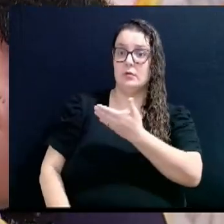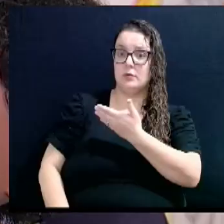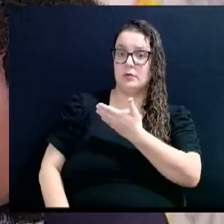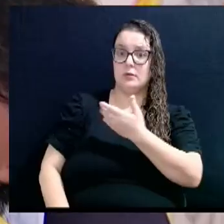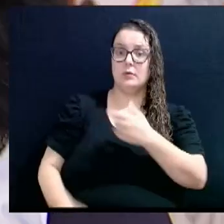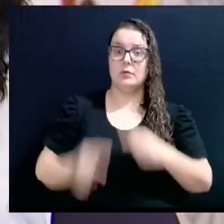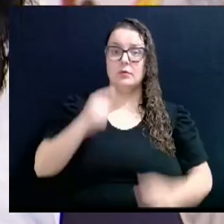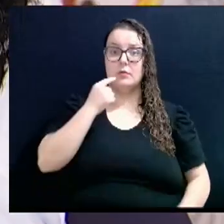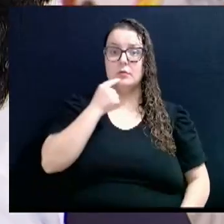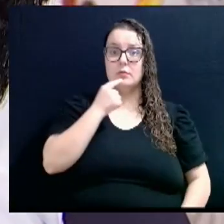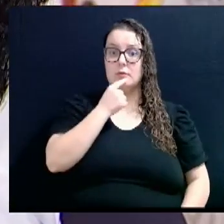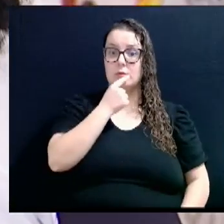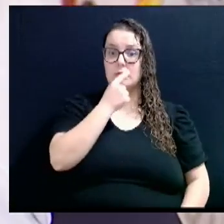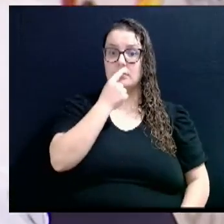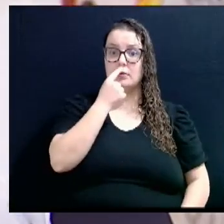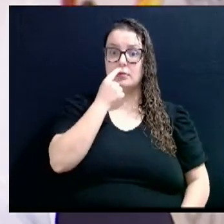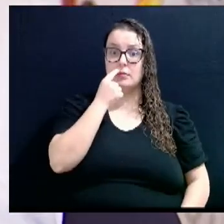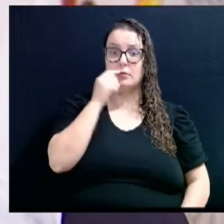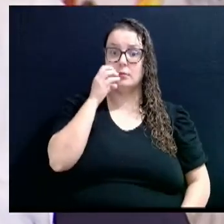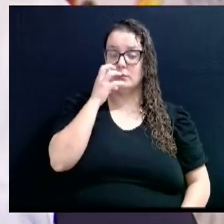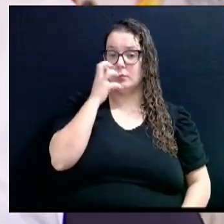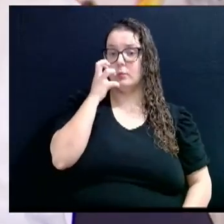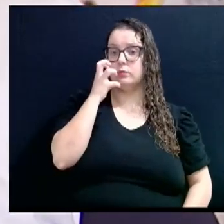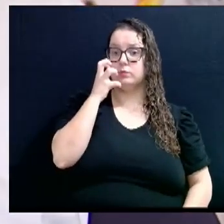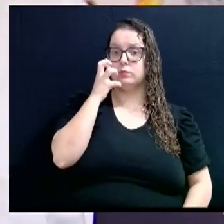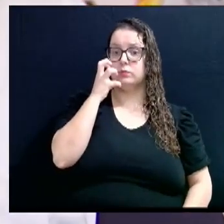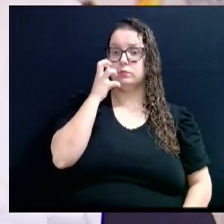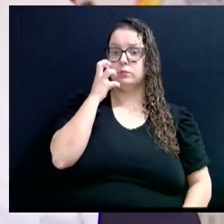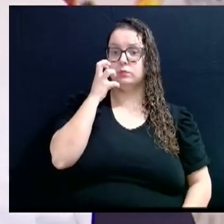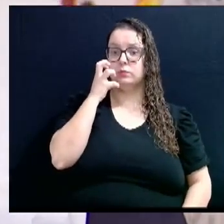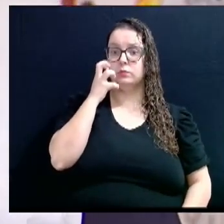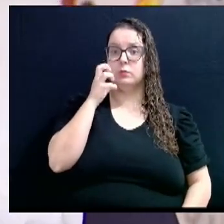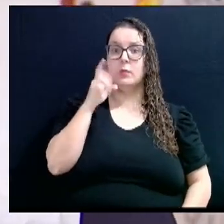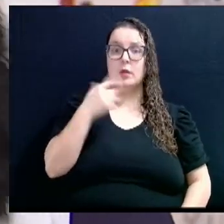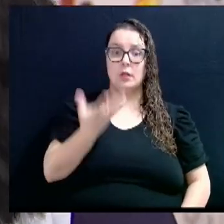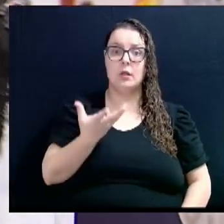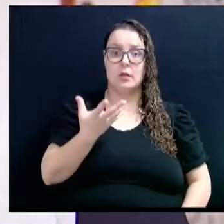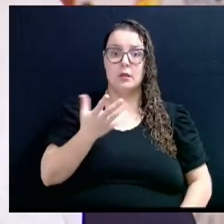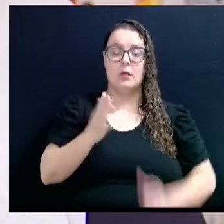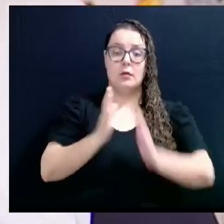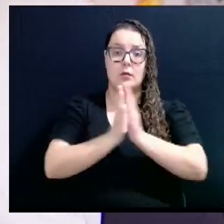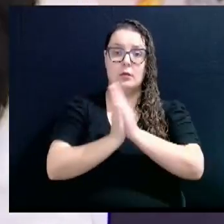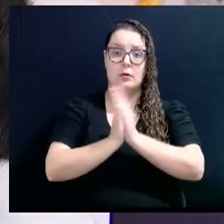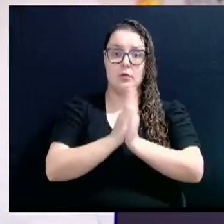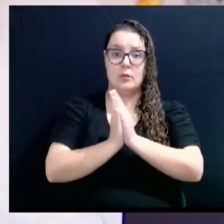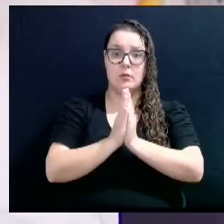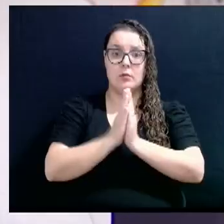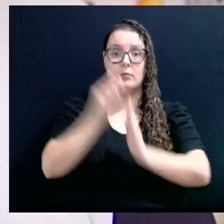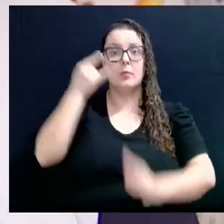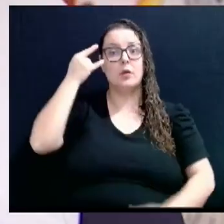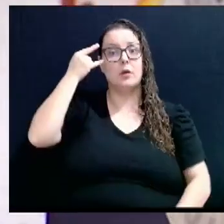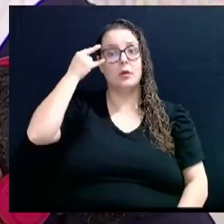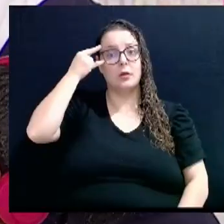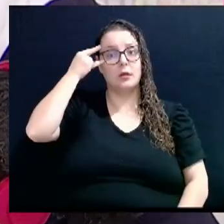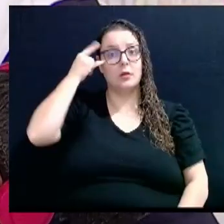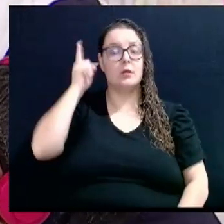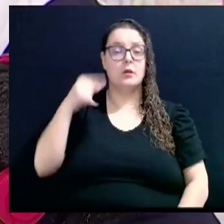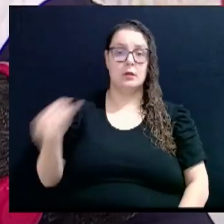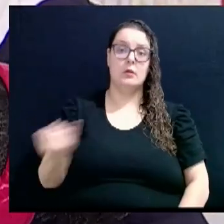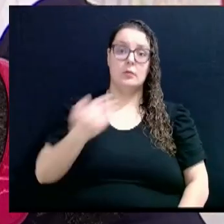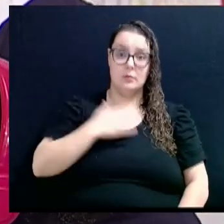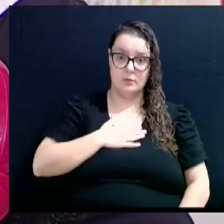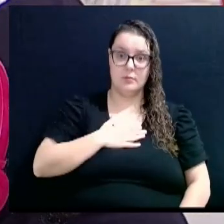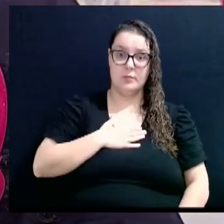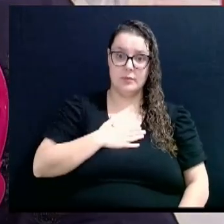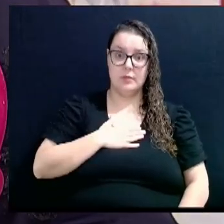lábios carnudos e ela é uma boneca que representa o síndrome de Down. Aí ela é muito importante para mim, essa boneca. Minha